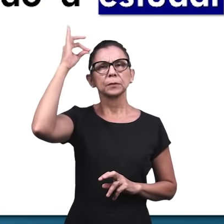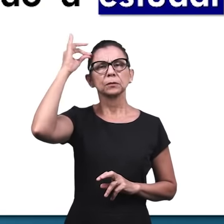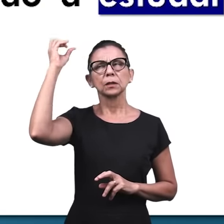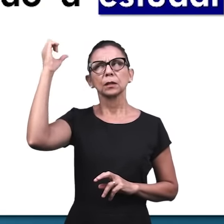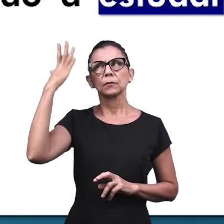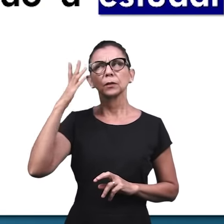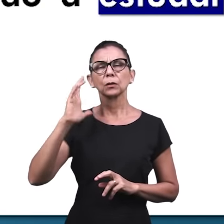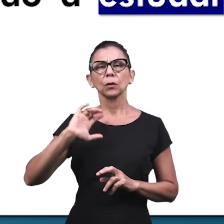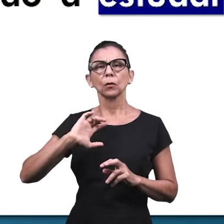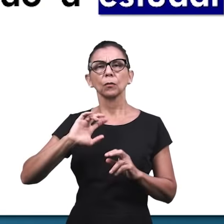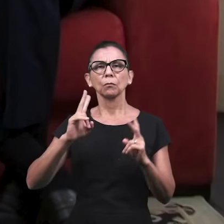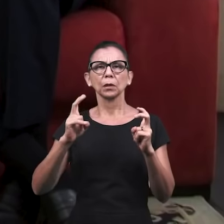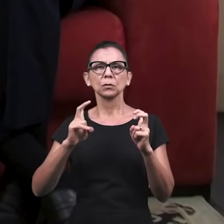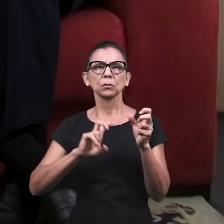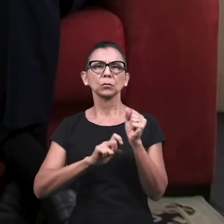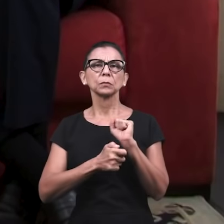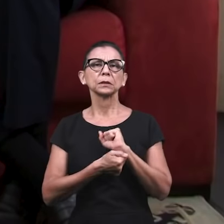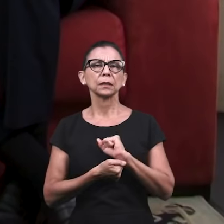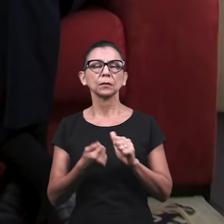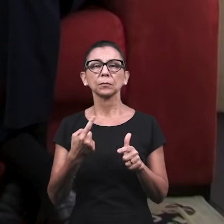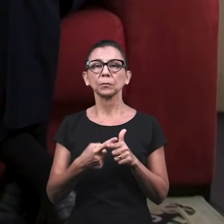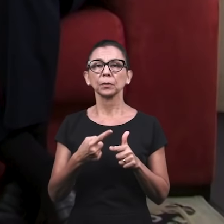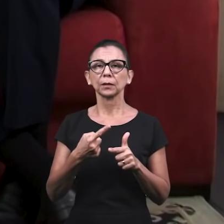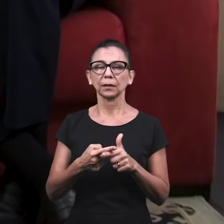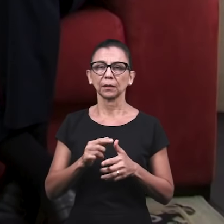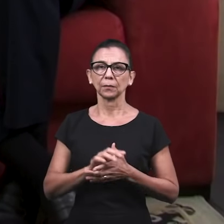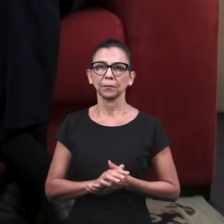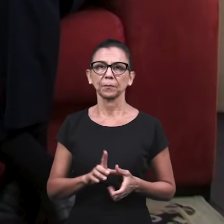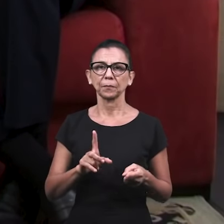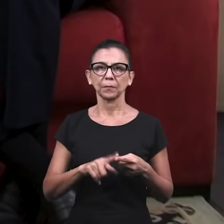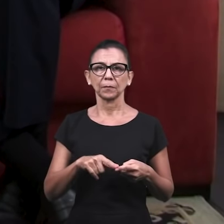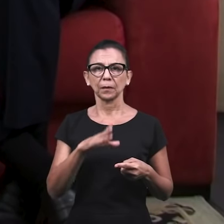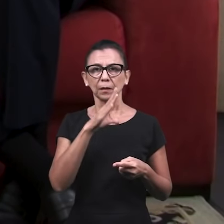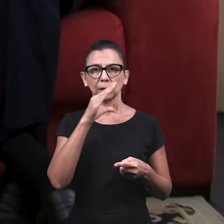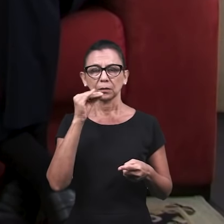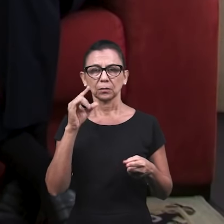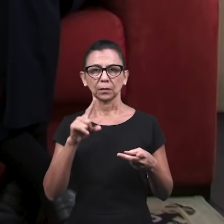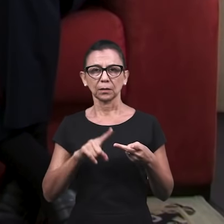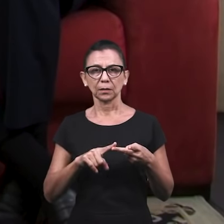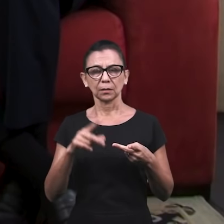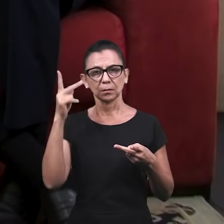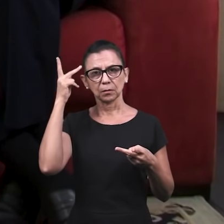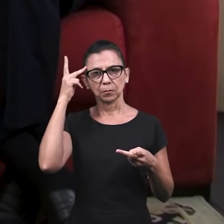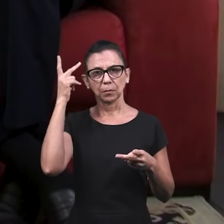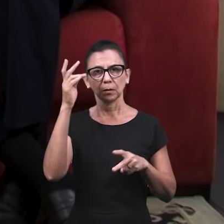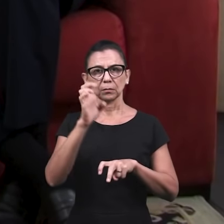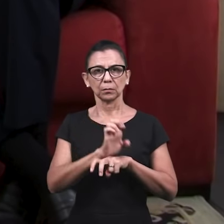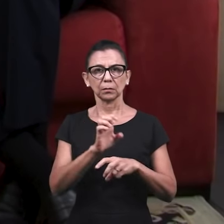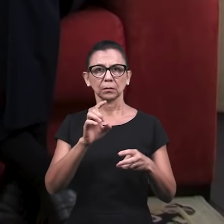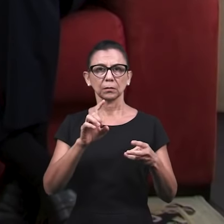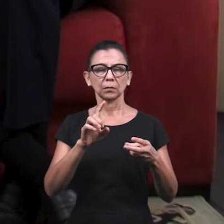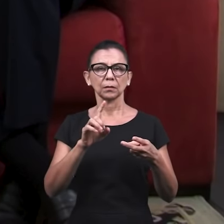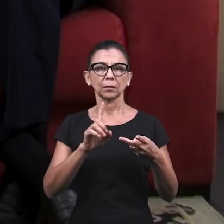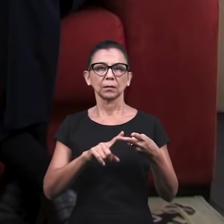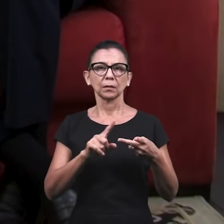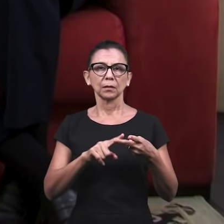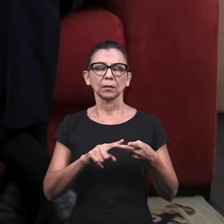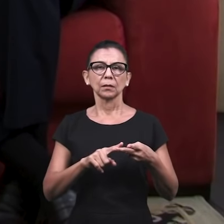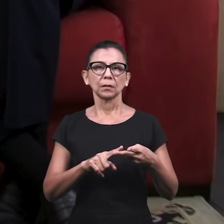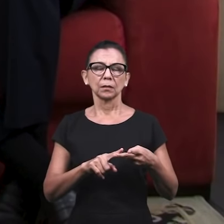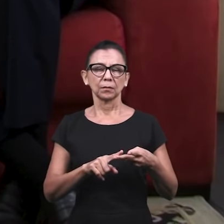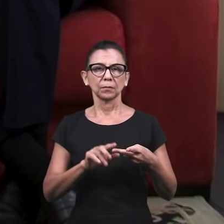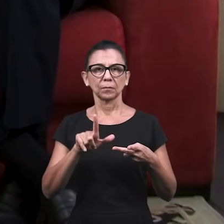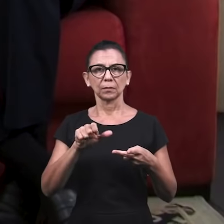assunto, o mistério? Temos a resposta da adolescente Maria Carmelita, de São Paulo, uma bebê,